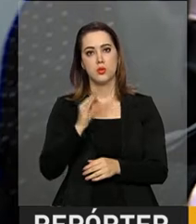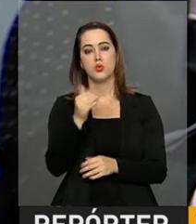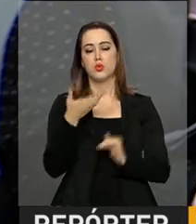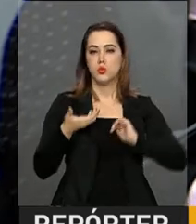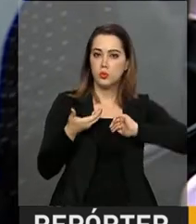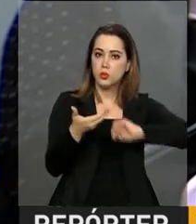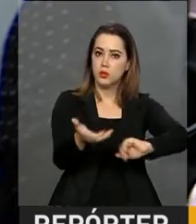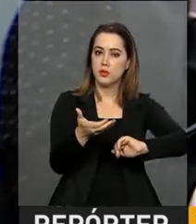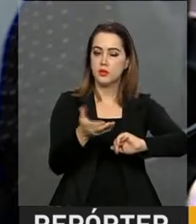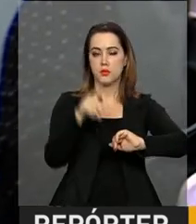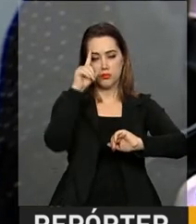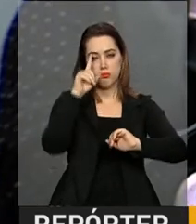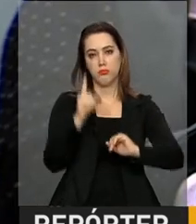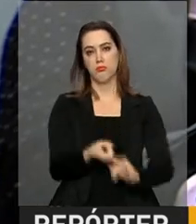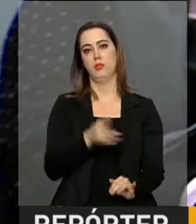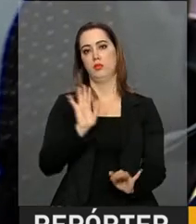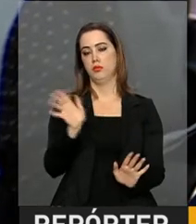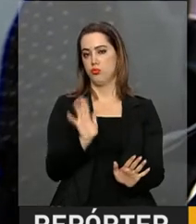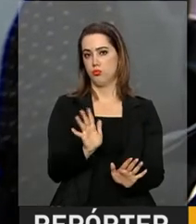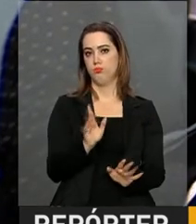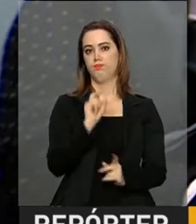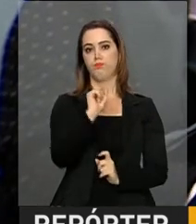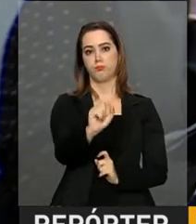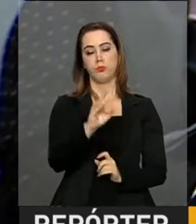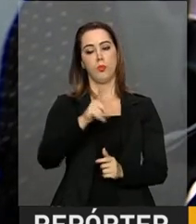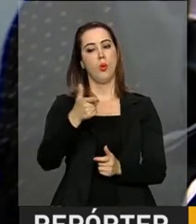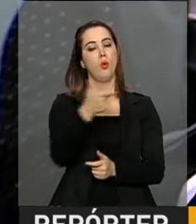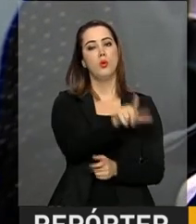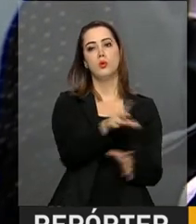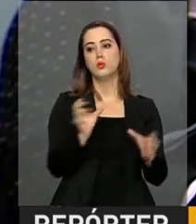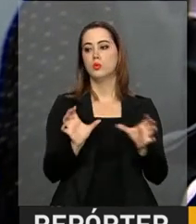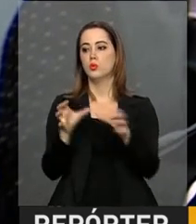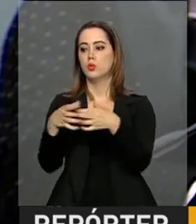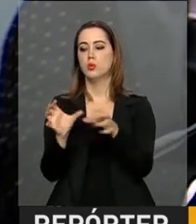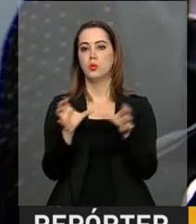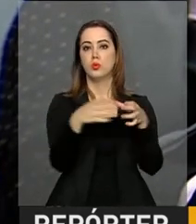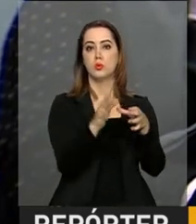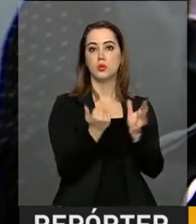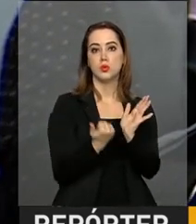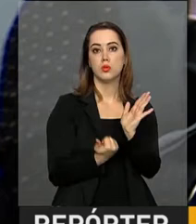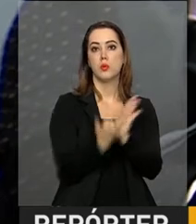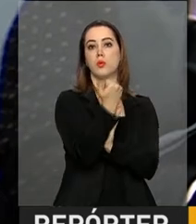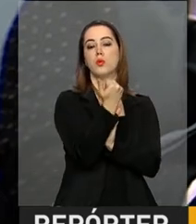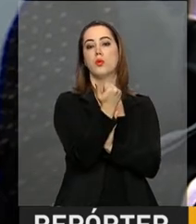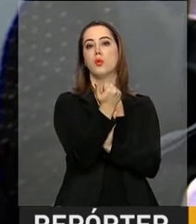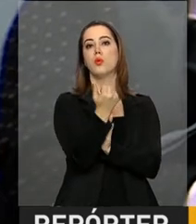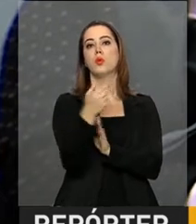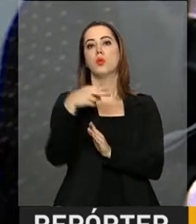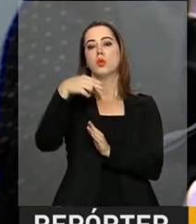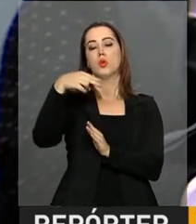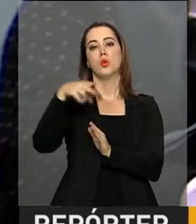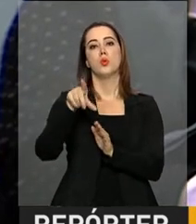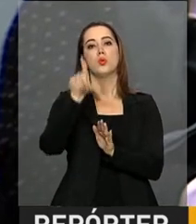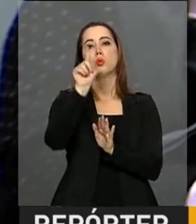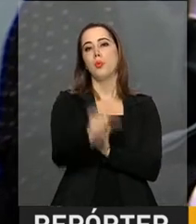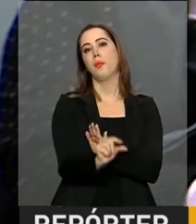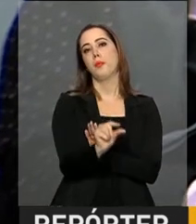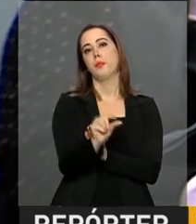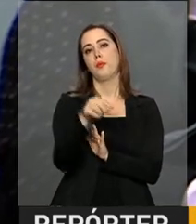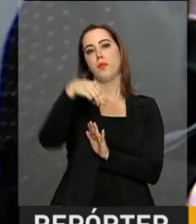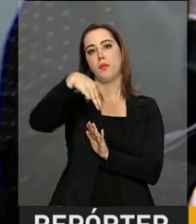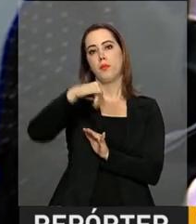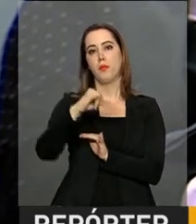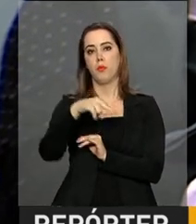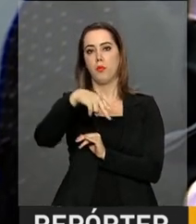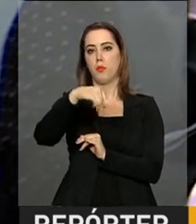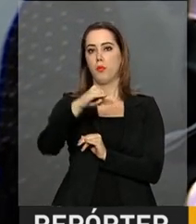Nacional. Em ambos os setores, o gasto está acima do mínimo, acima do piso, e, portanto, não se